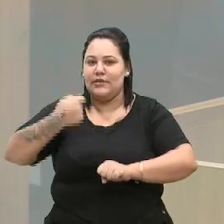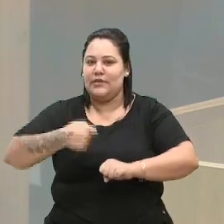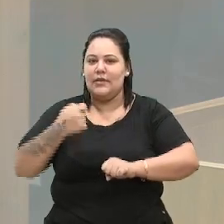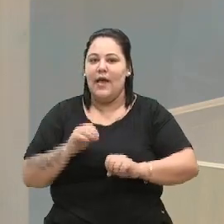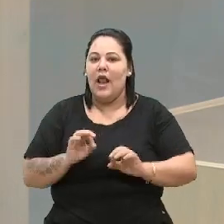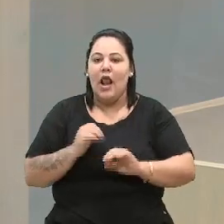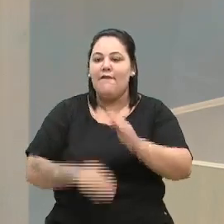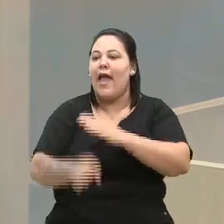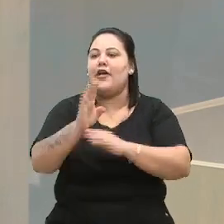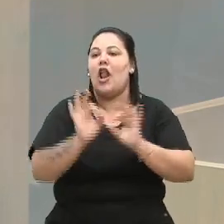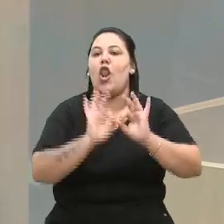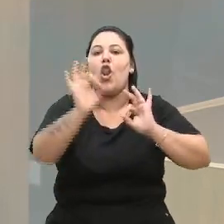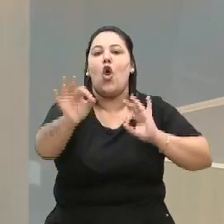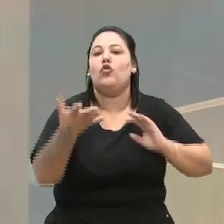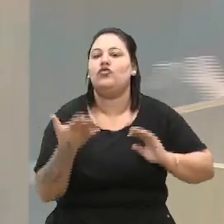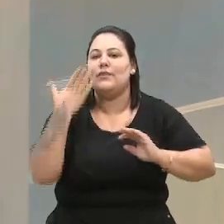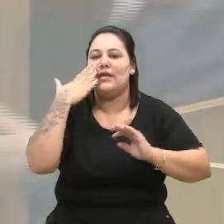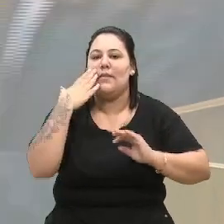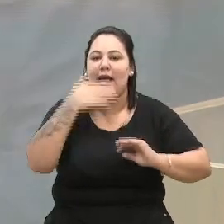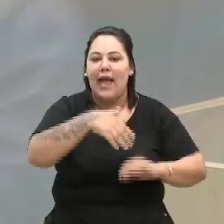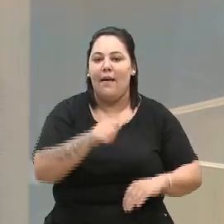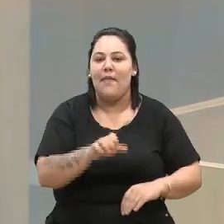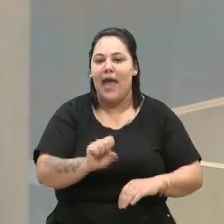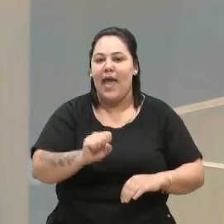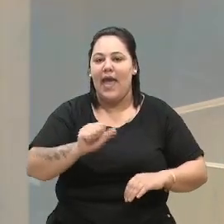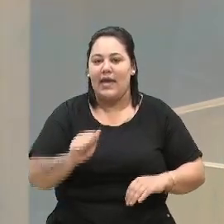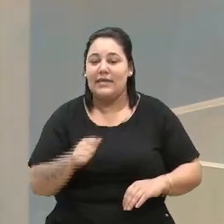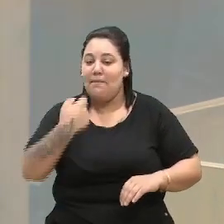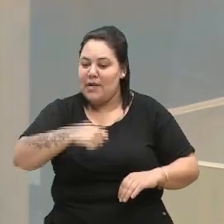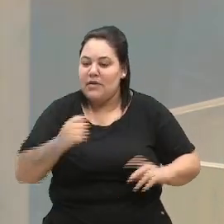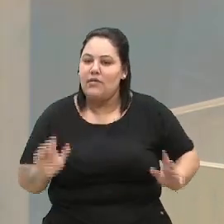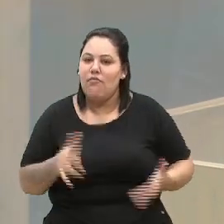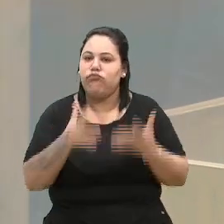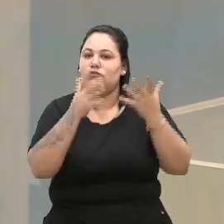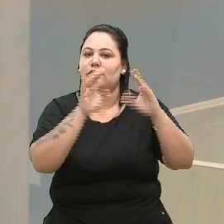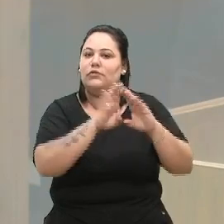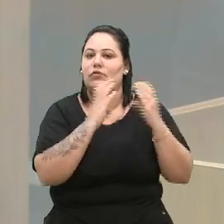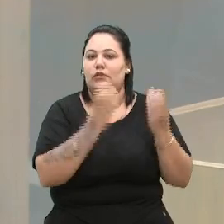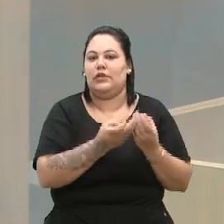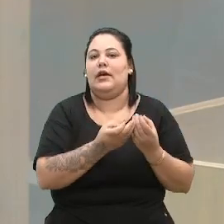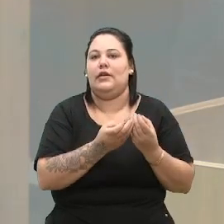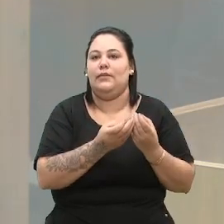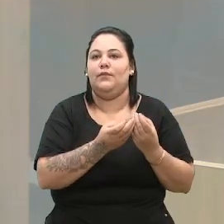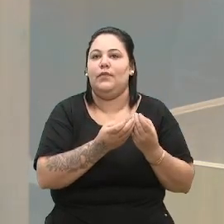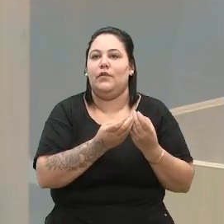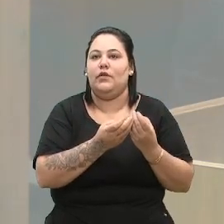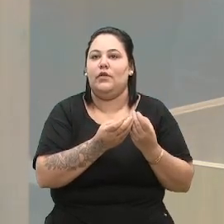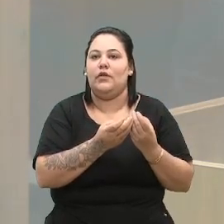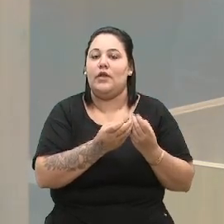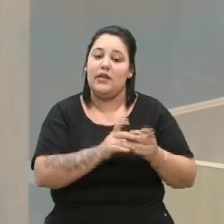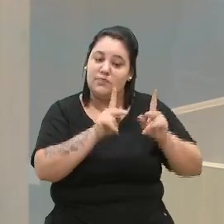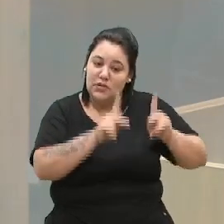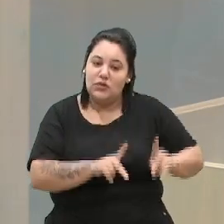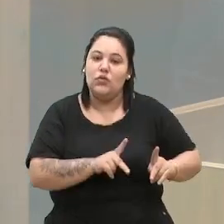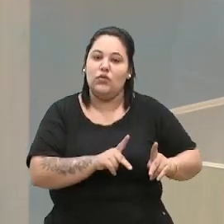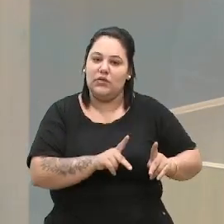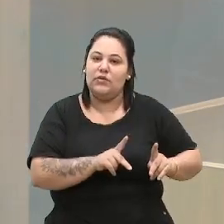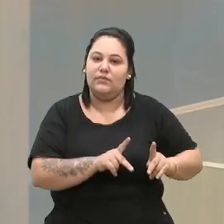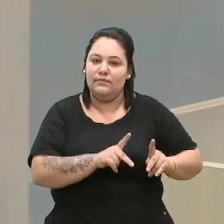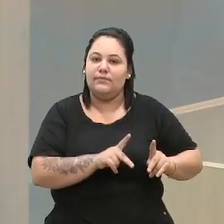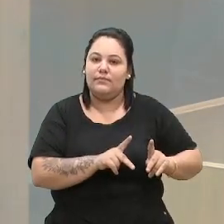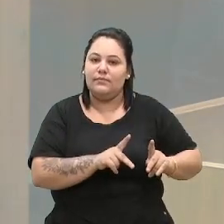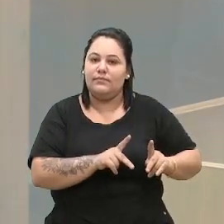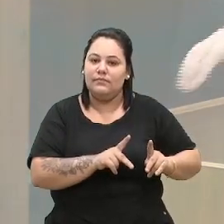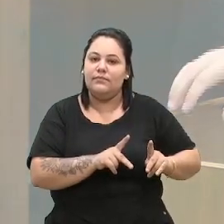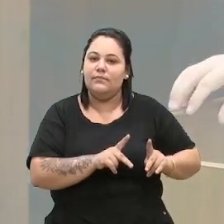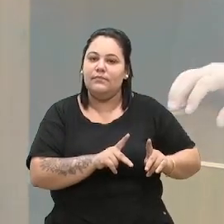que a Maesa faz parte e necessita de engajamento comunitário, que as pessoas se apropriem desse movimento, desse processo,